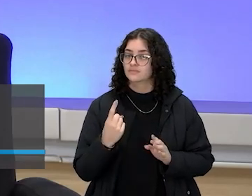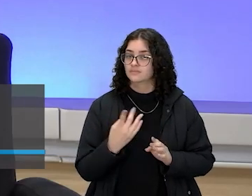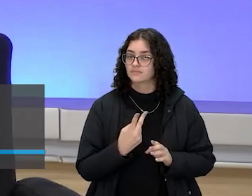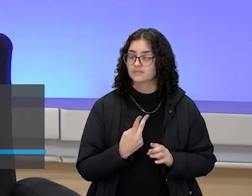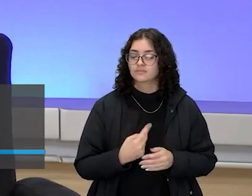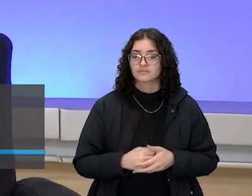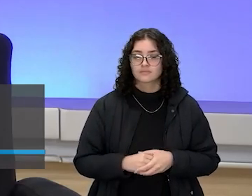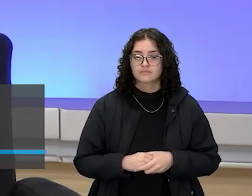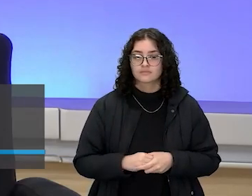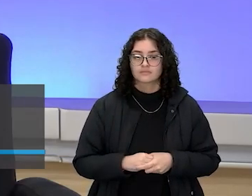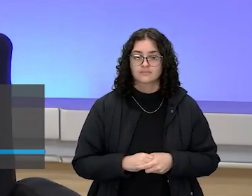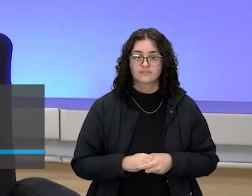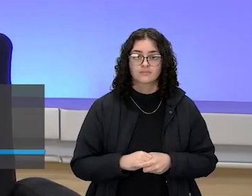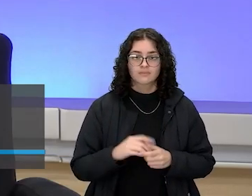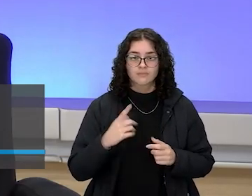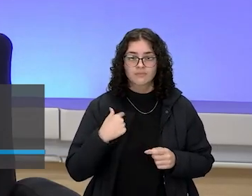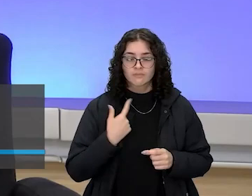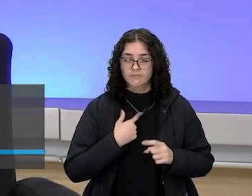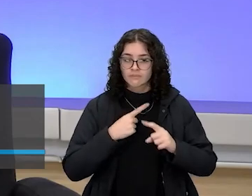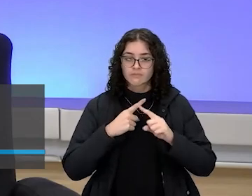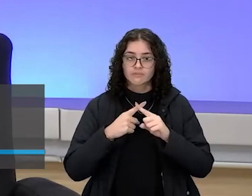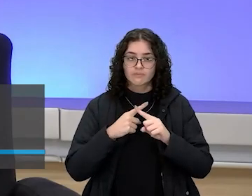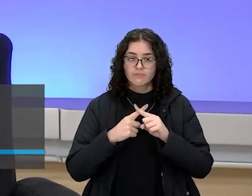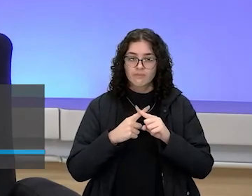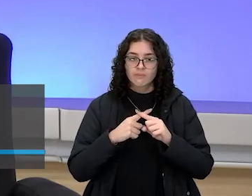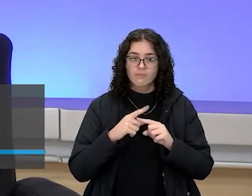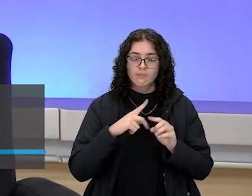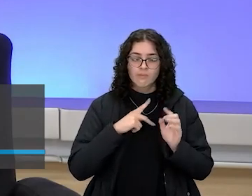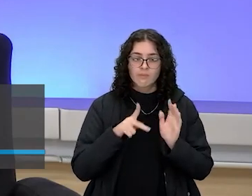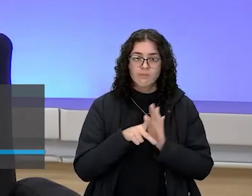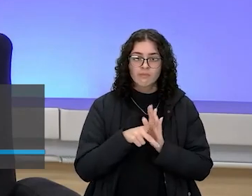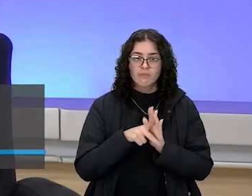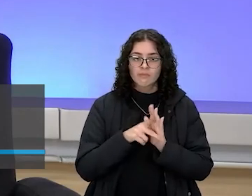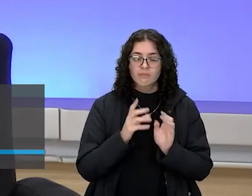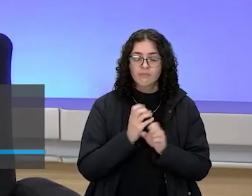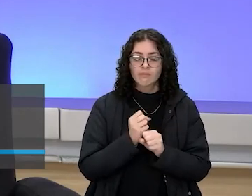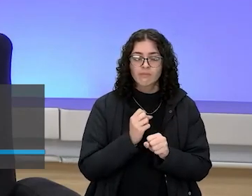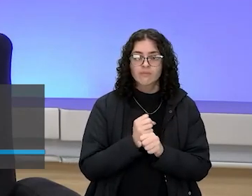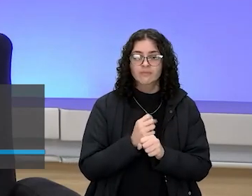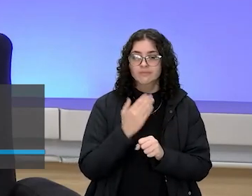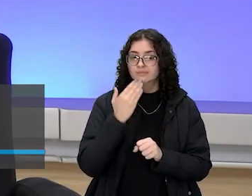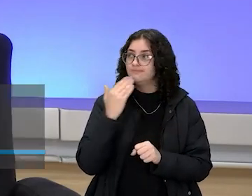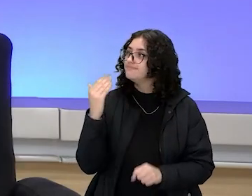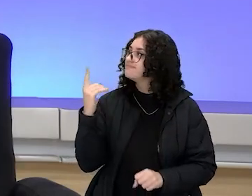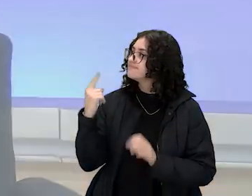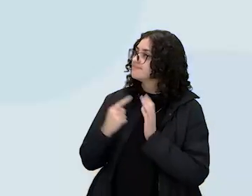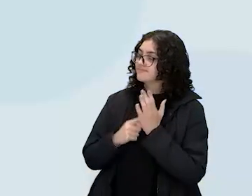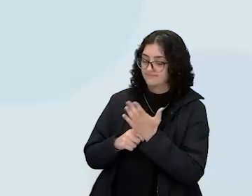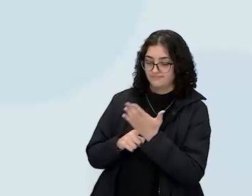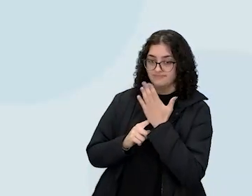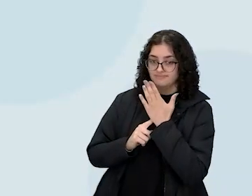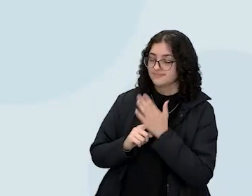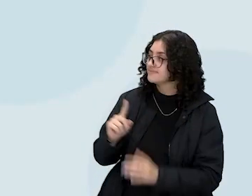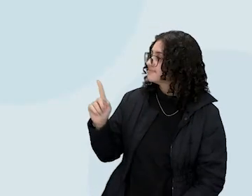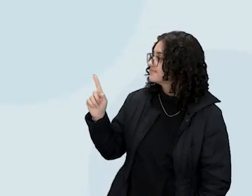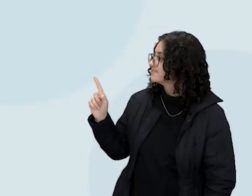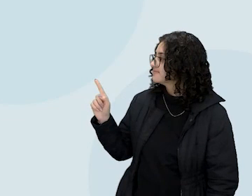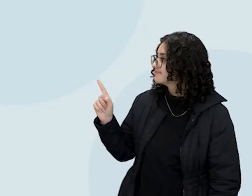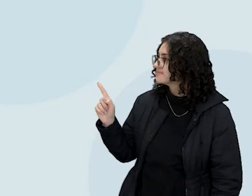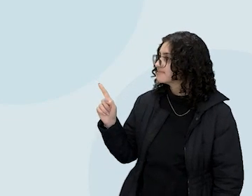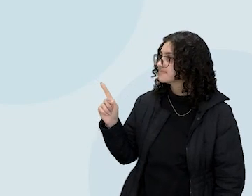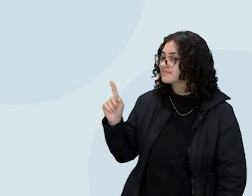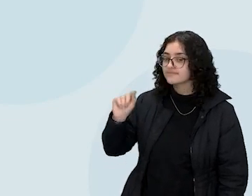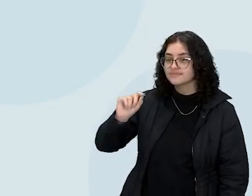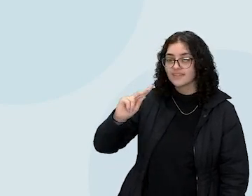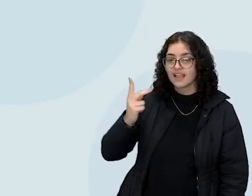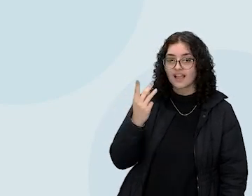12. Se a gente multiplica pela equação do KW, então eu vou pedir para mostrar de novo na telinha, o